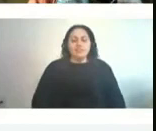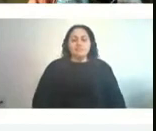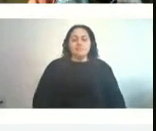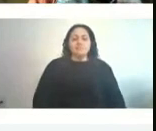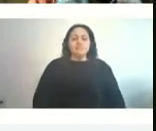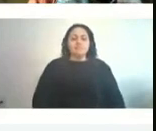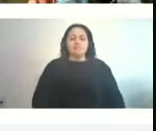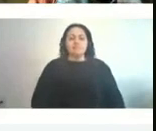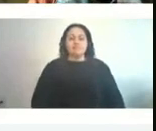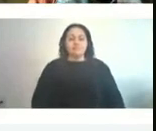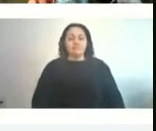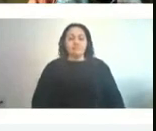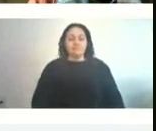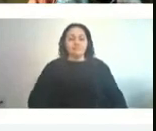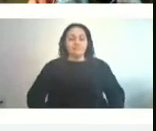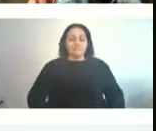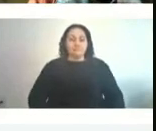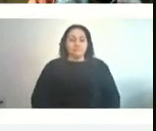que